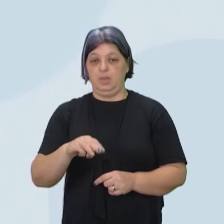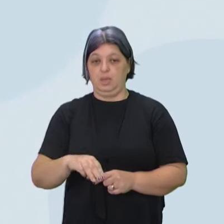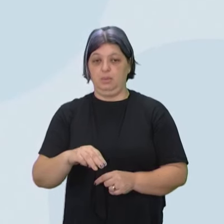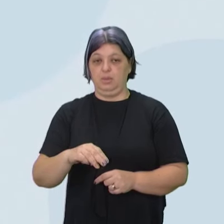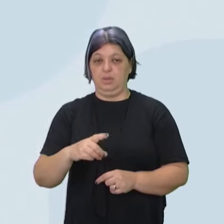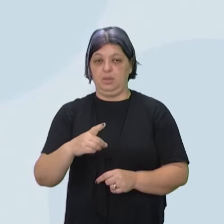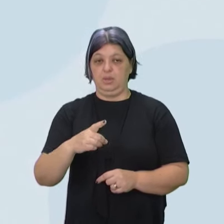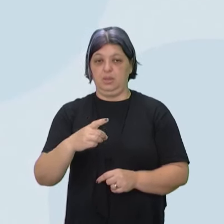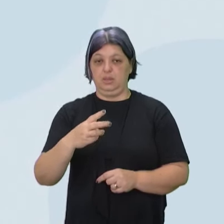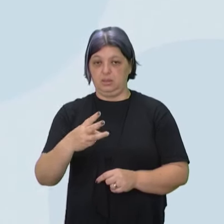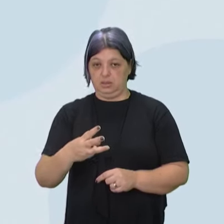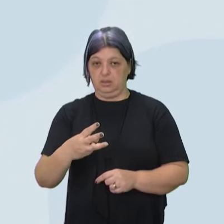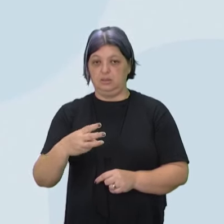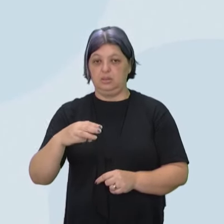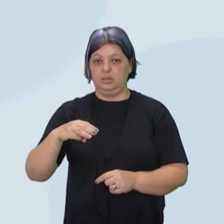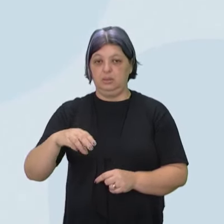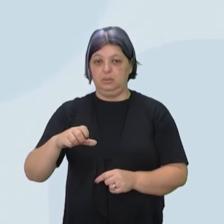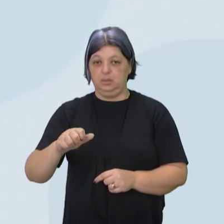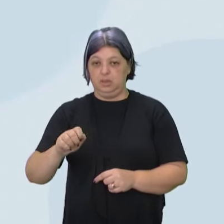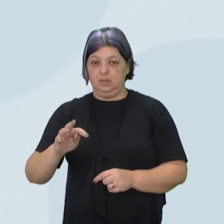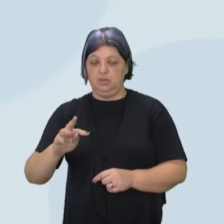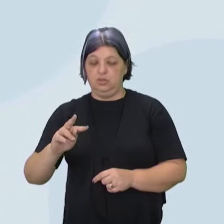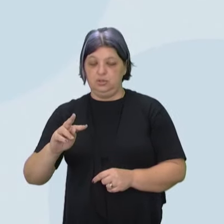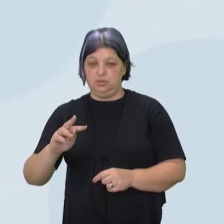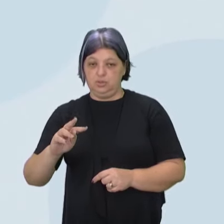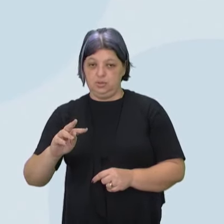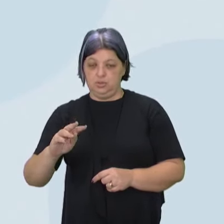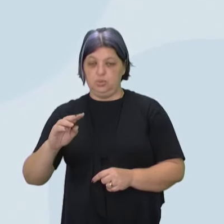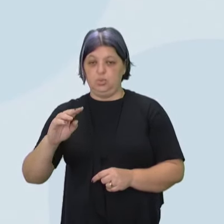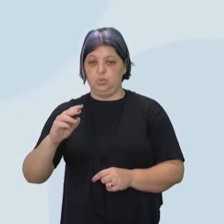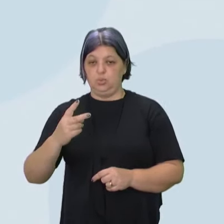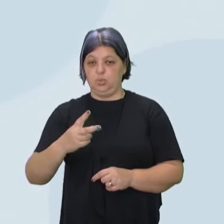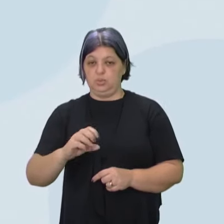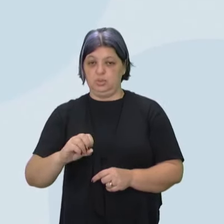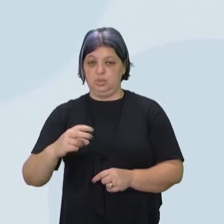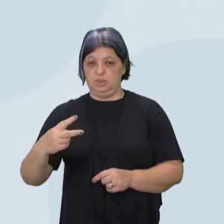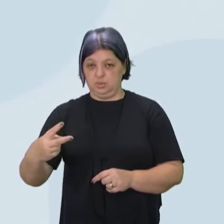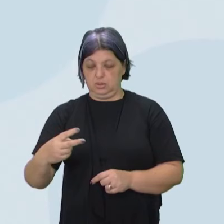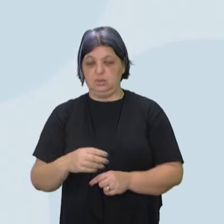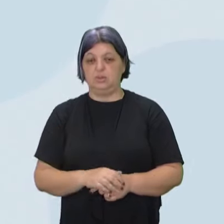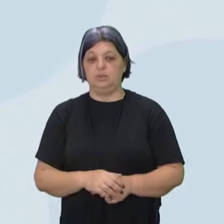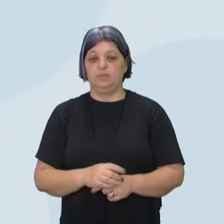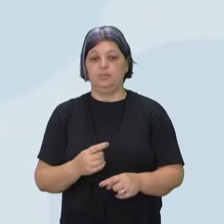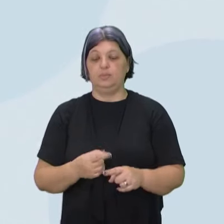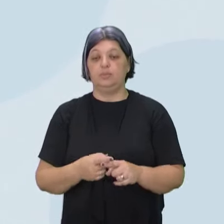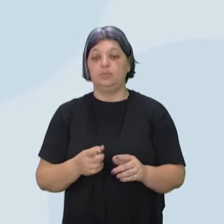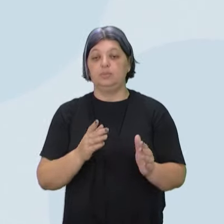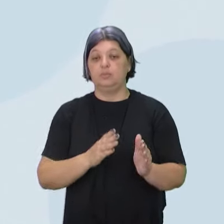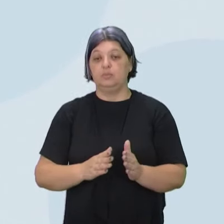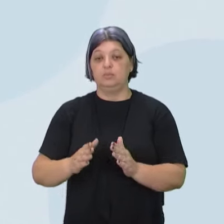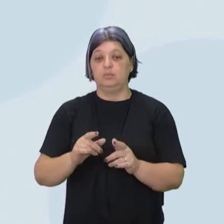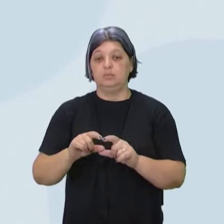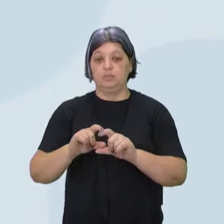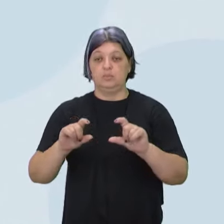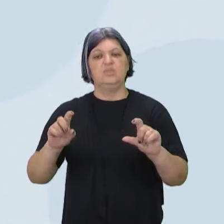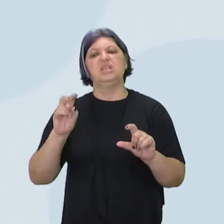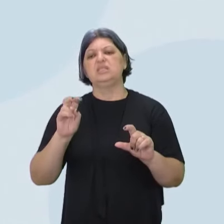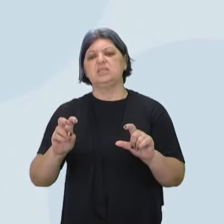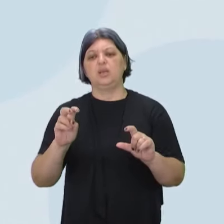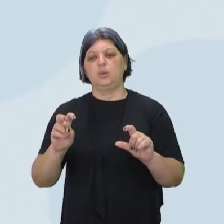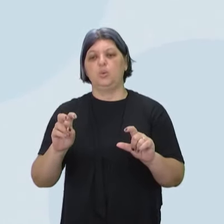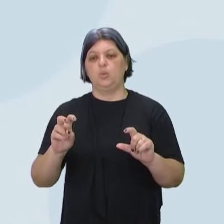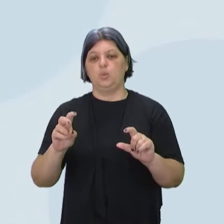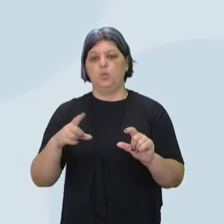EM13 MAT 202, ok? E o box de número 5, Gisele? O que